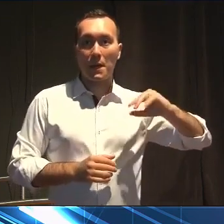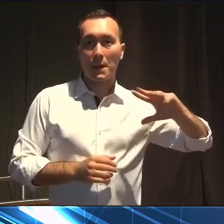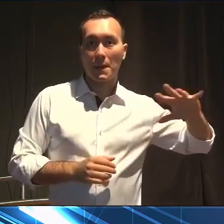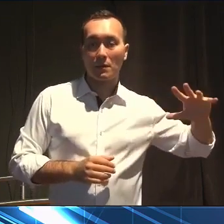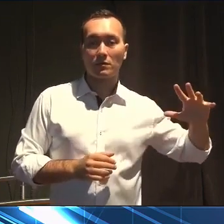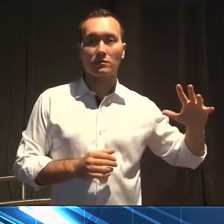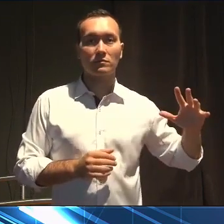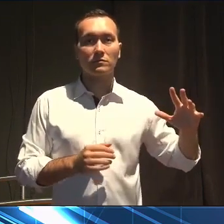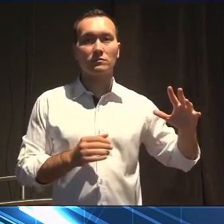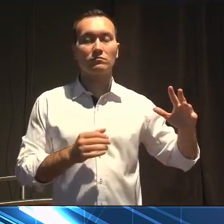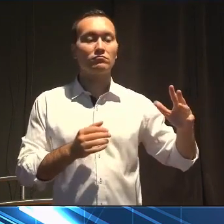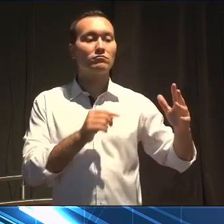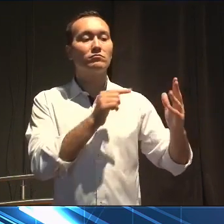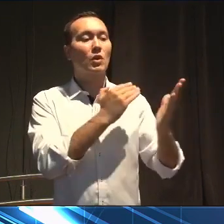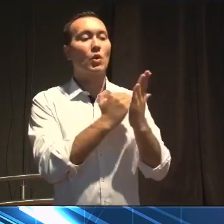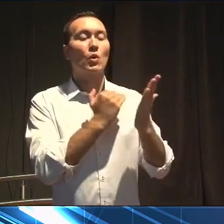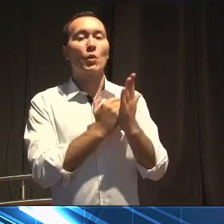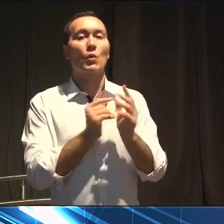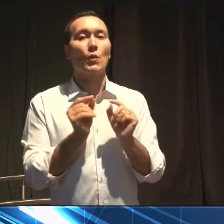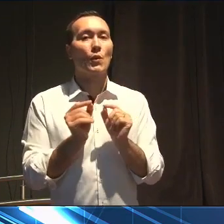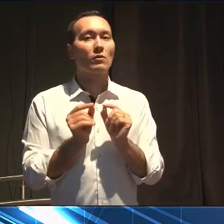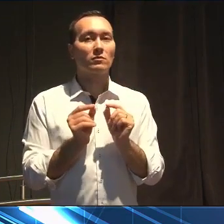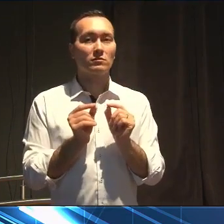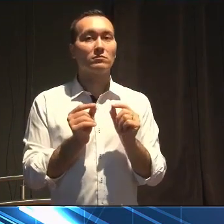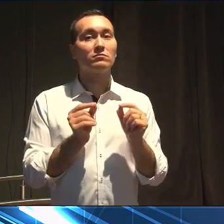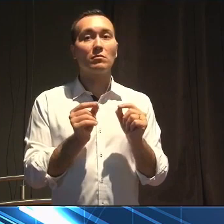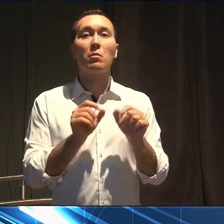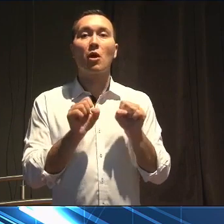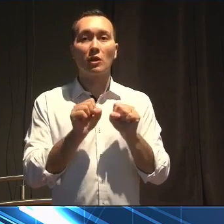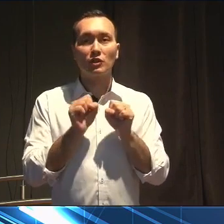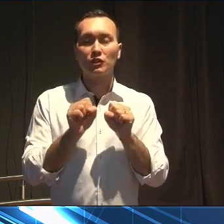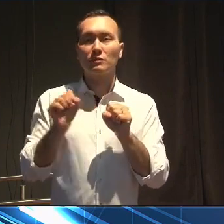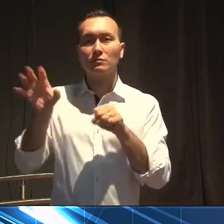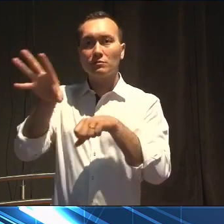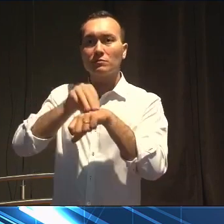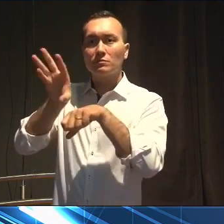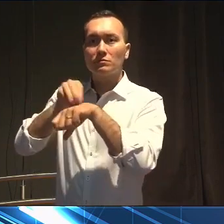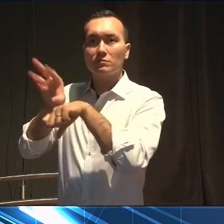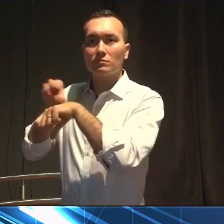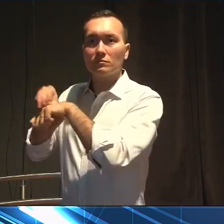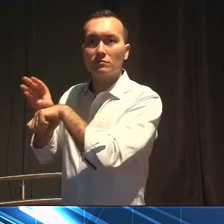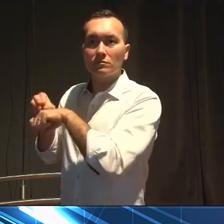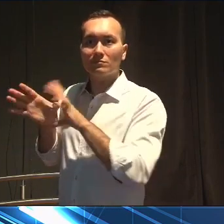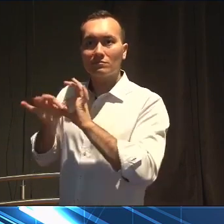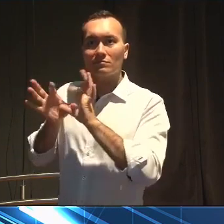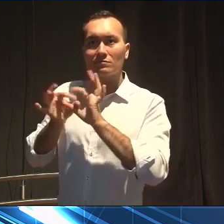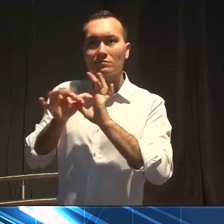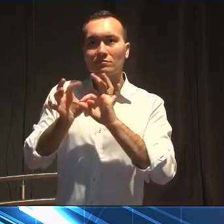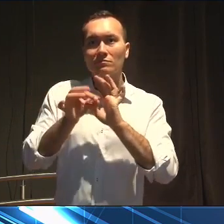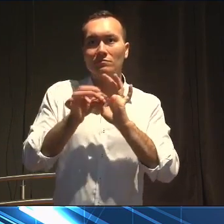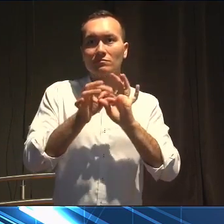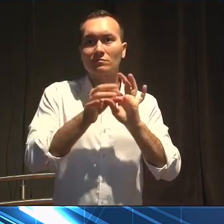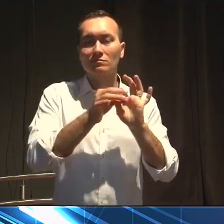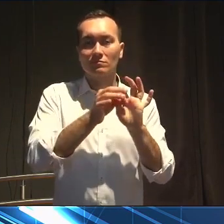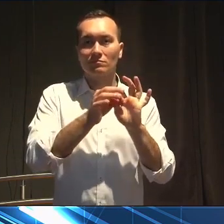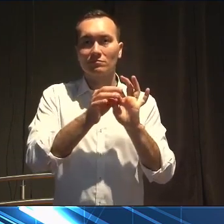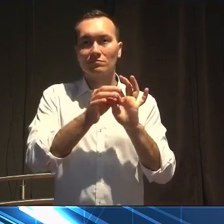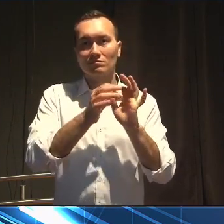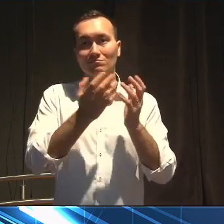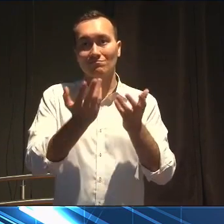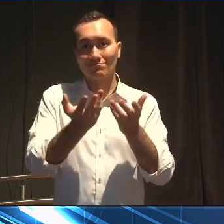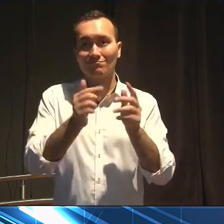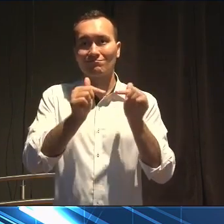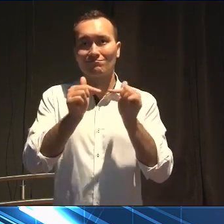o grande concentrador de tudo isso. E a gente consegue automatizar uma série de coisas dentro do Omniverse